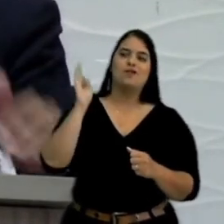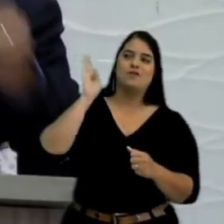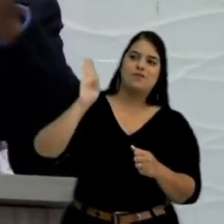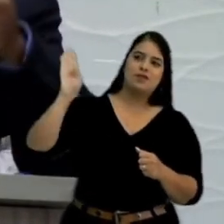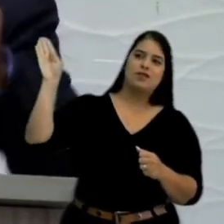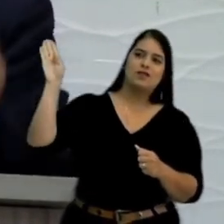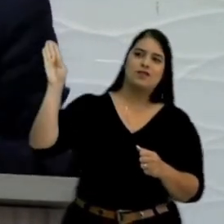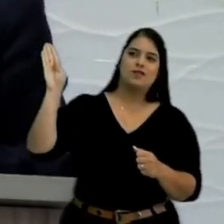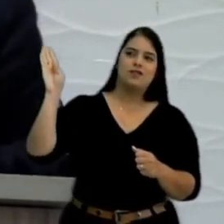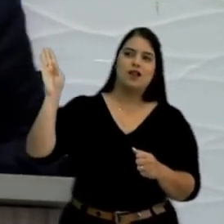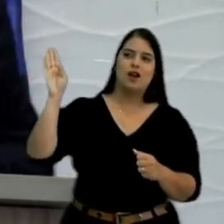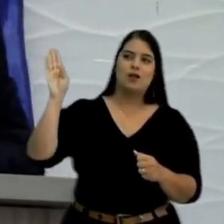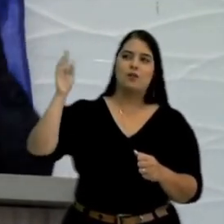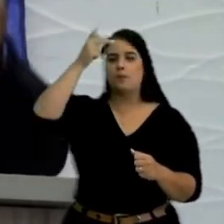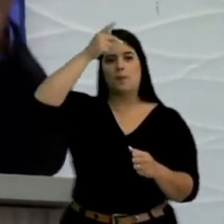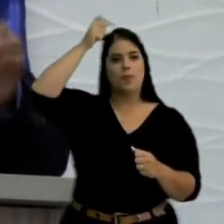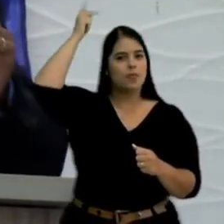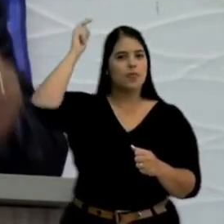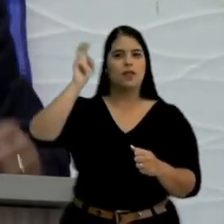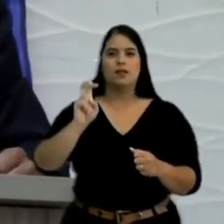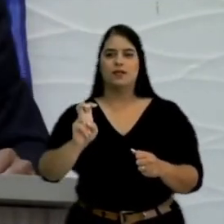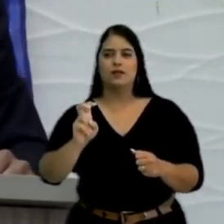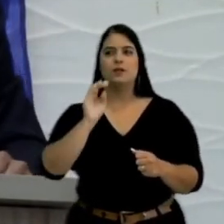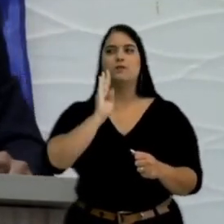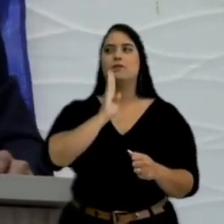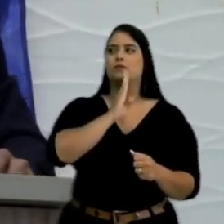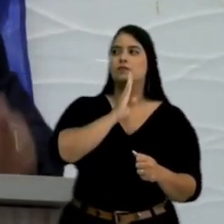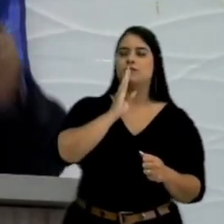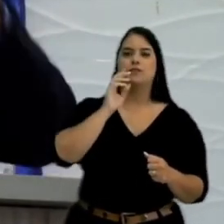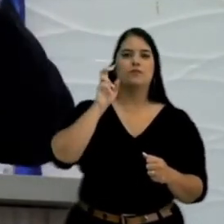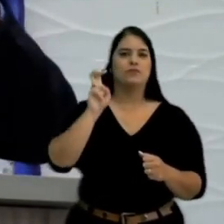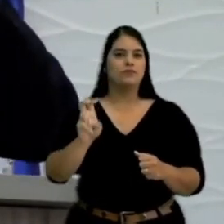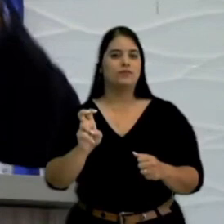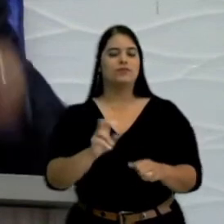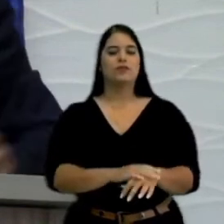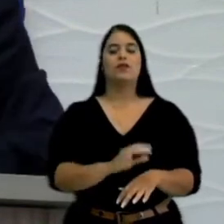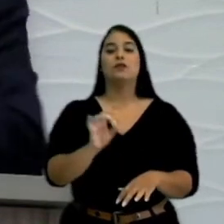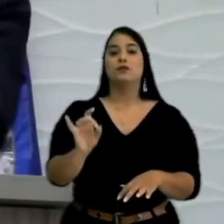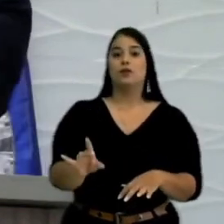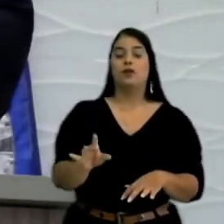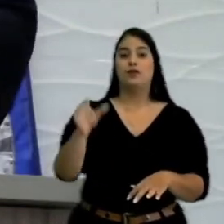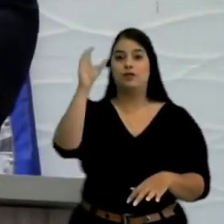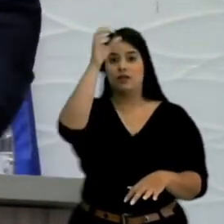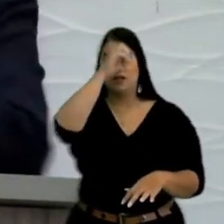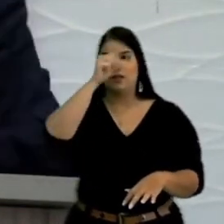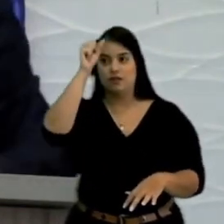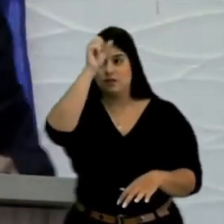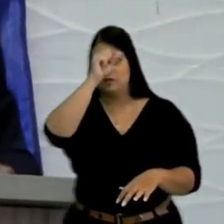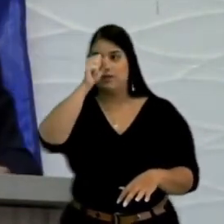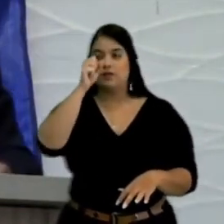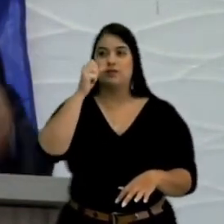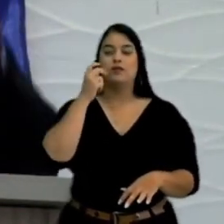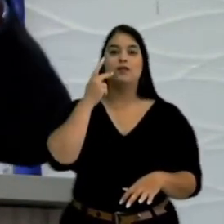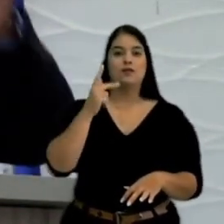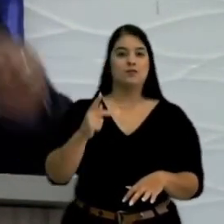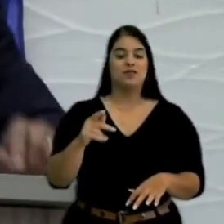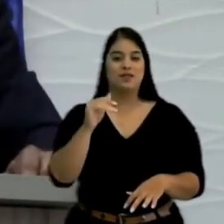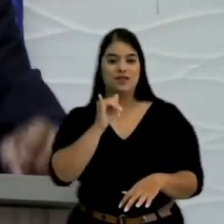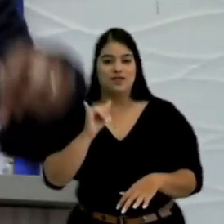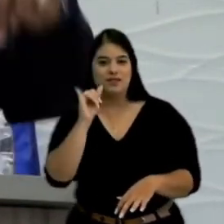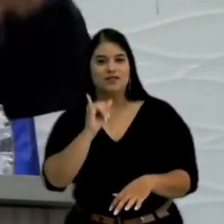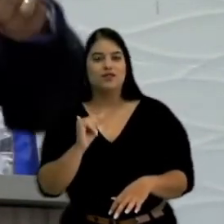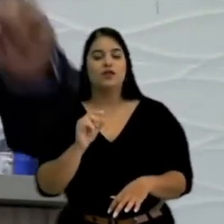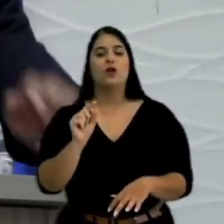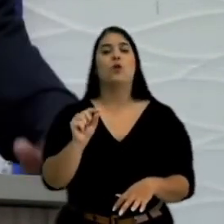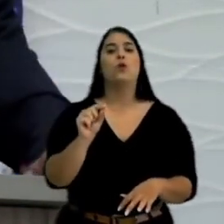tem 5, Bruno tem 5, eles dizem a mim todo dia. Só vieram aprender, colega Pezinho disse a mim, o que era um